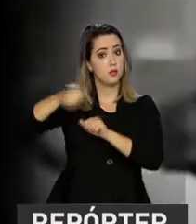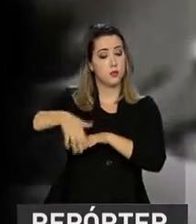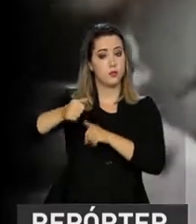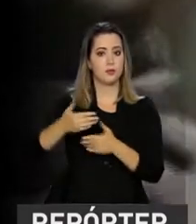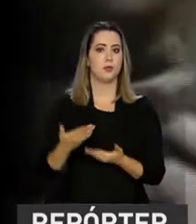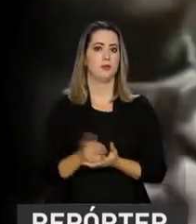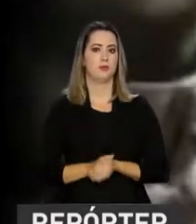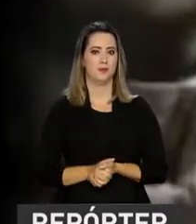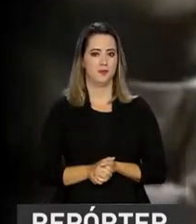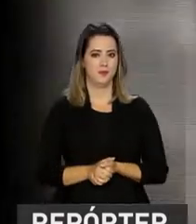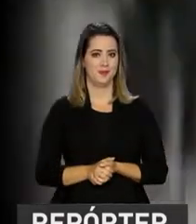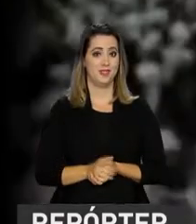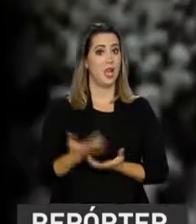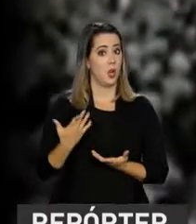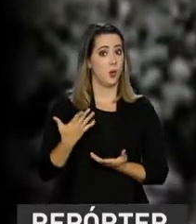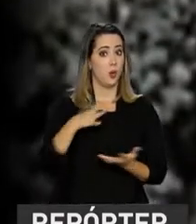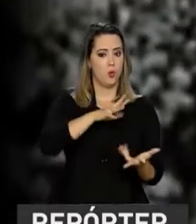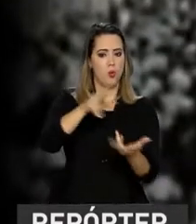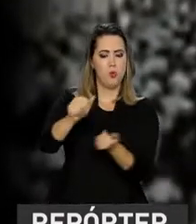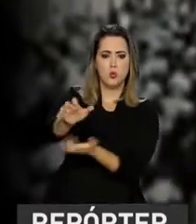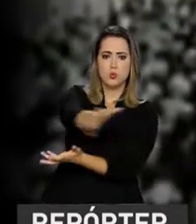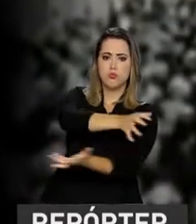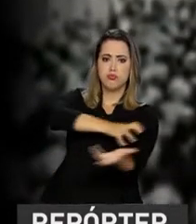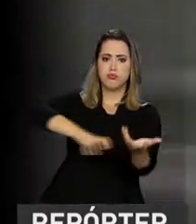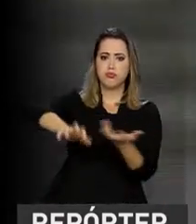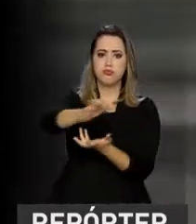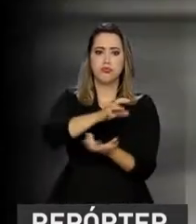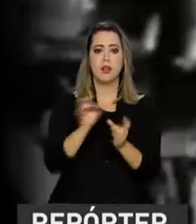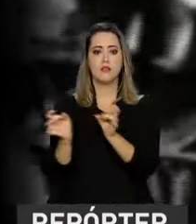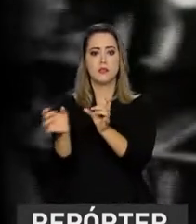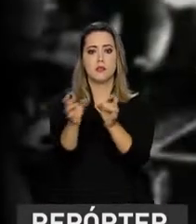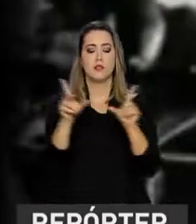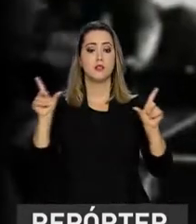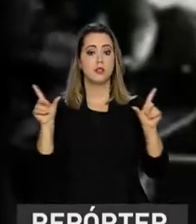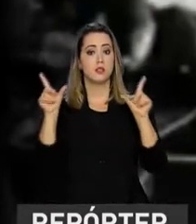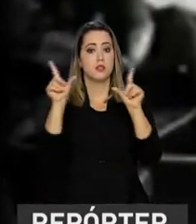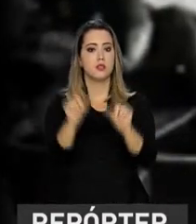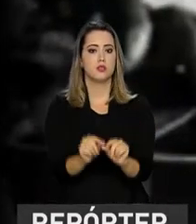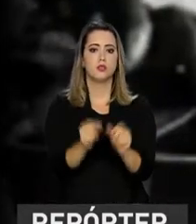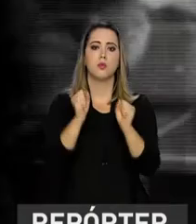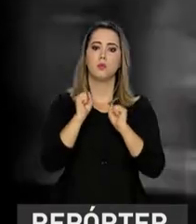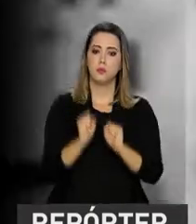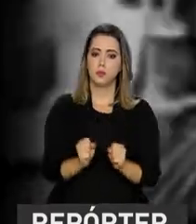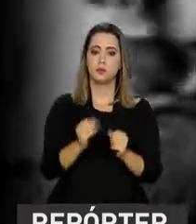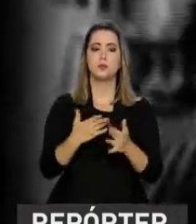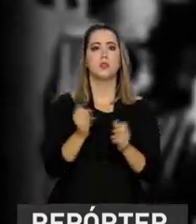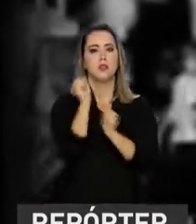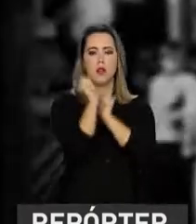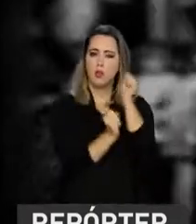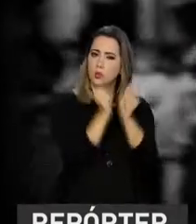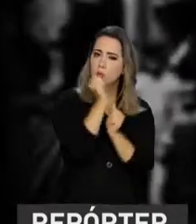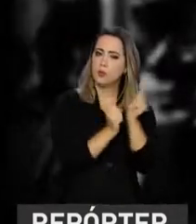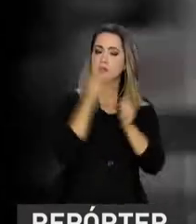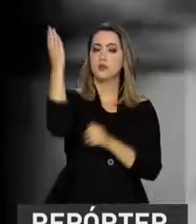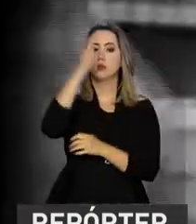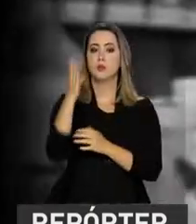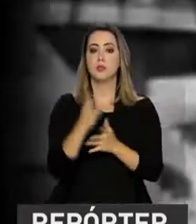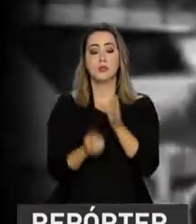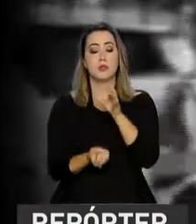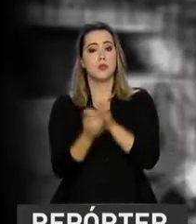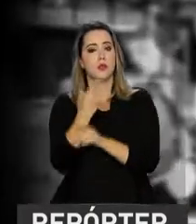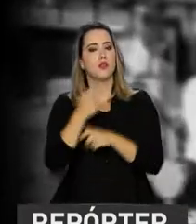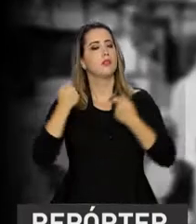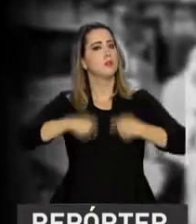Com o mundo em conflito, as importações reduziram, favorecendo a industrialização do país e criando a necessidade